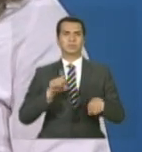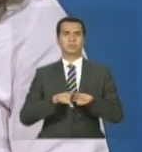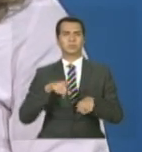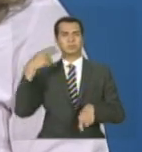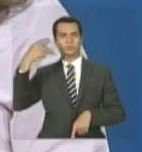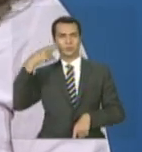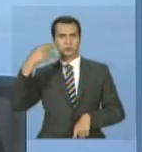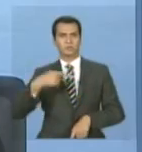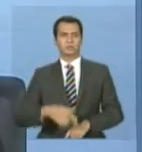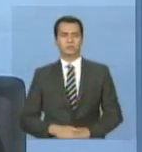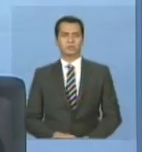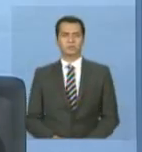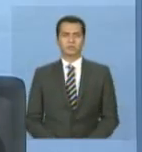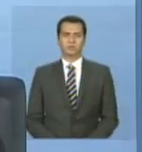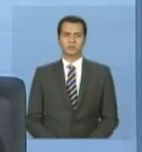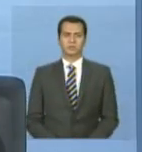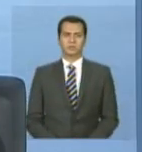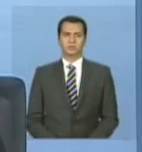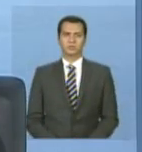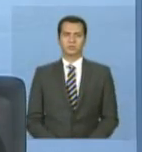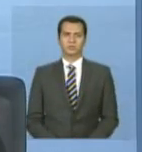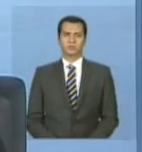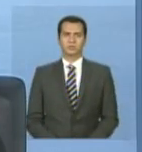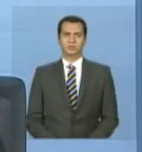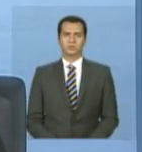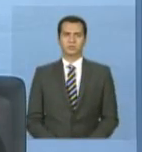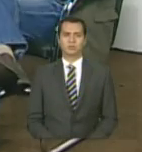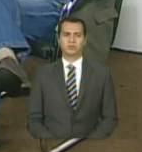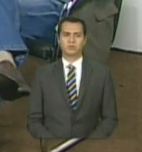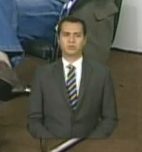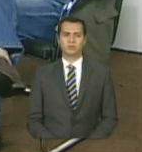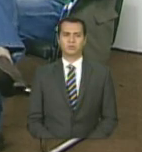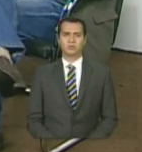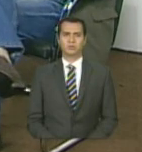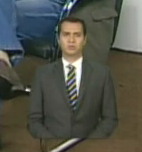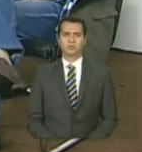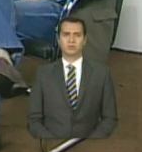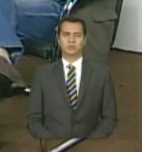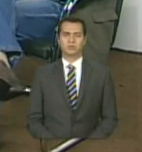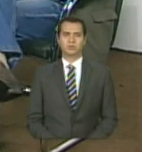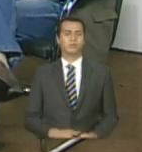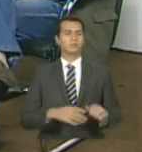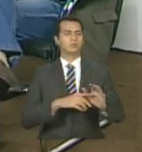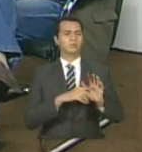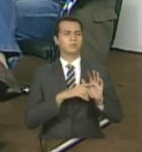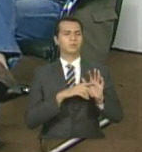Quando você também enxerga assim? Enxergo. Nós temos